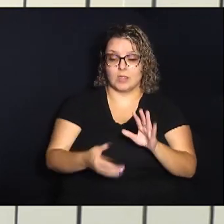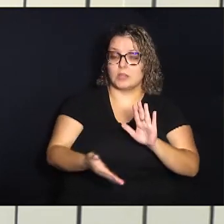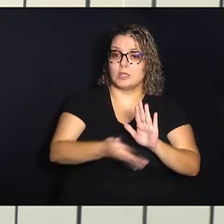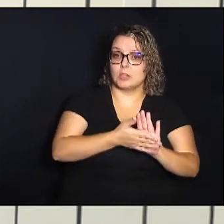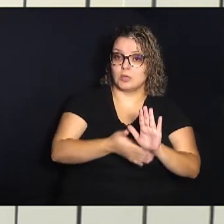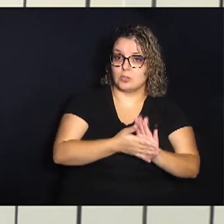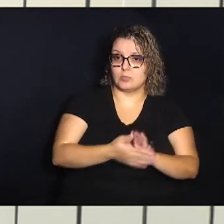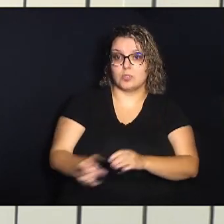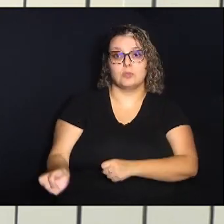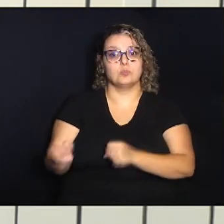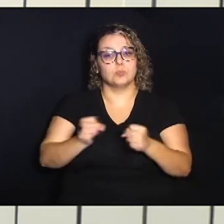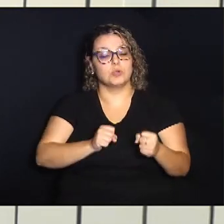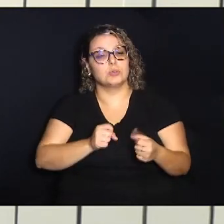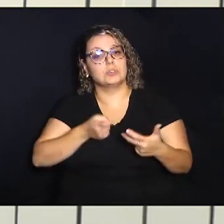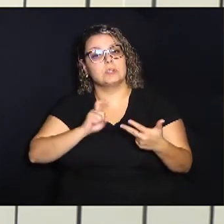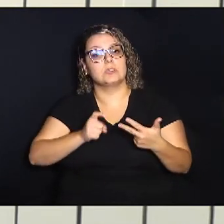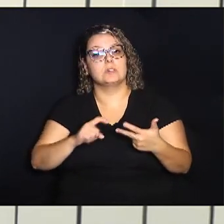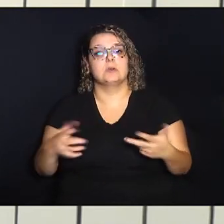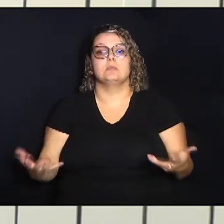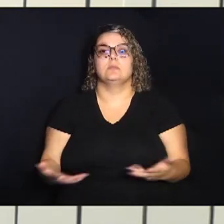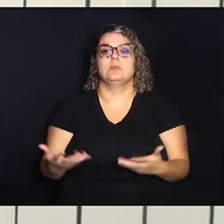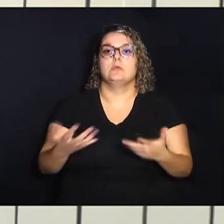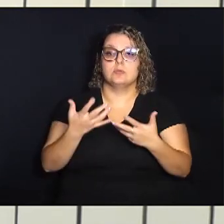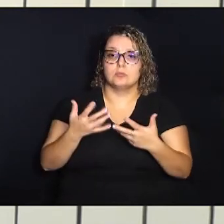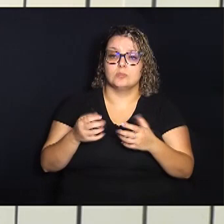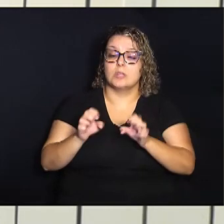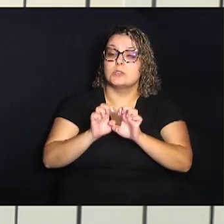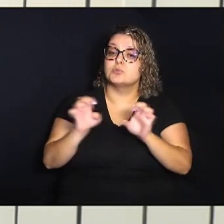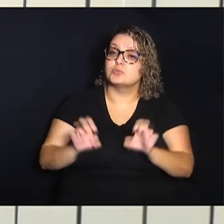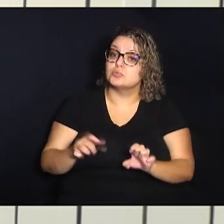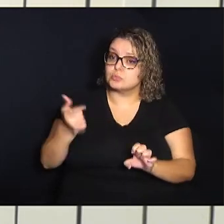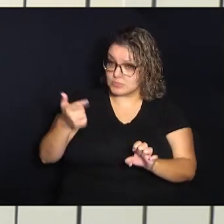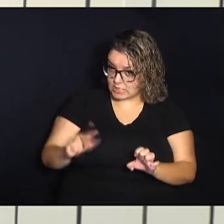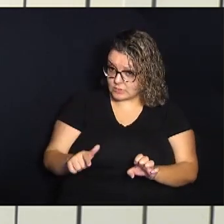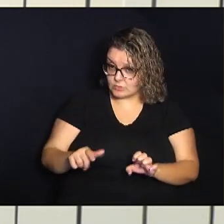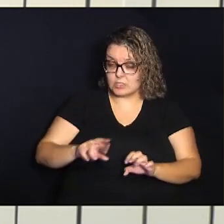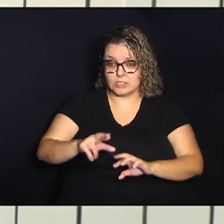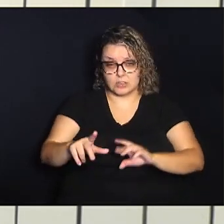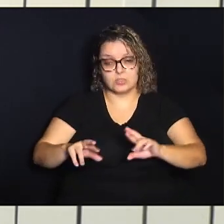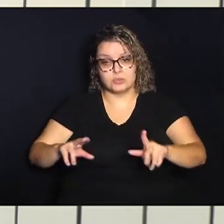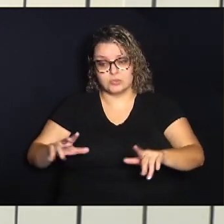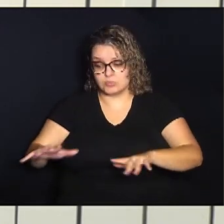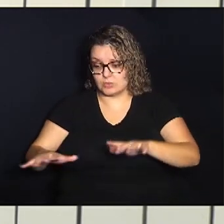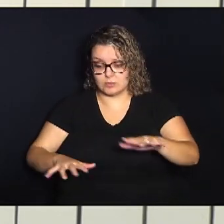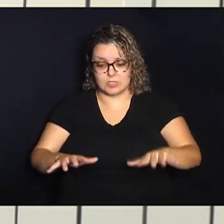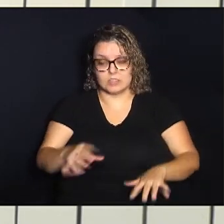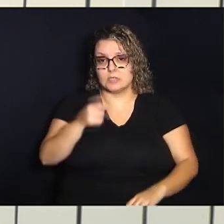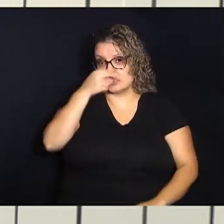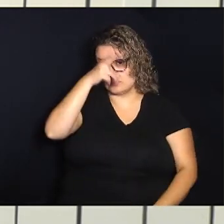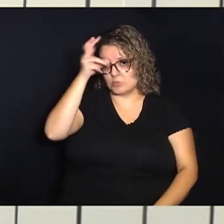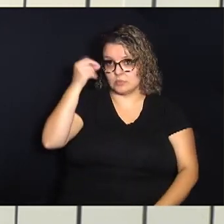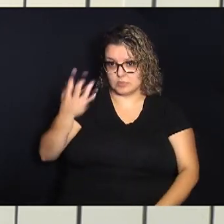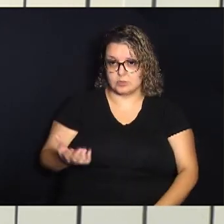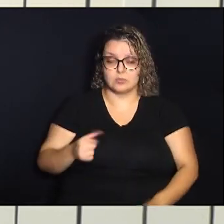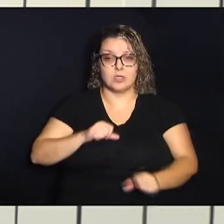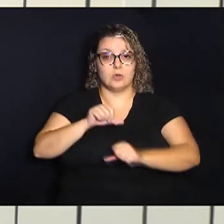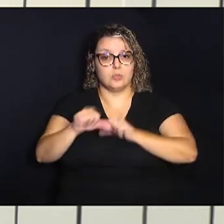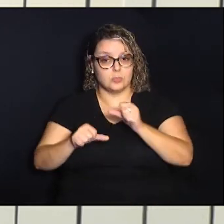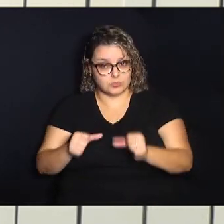do Poder Executivo que promovem reestruturações em diferentes áreas da Prefeitura,